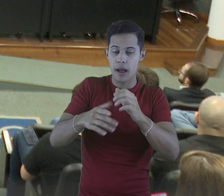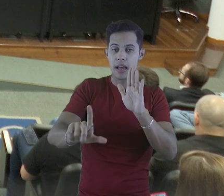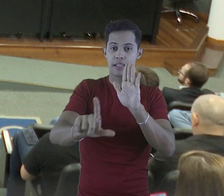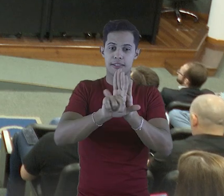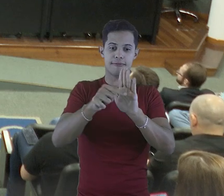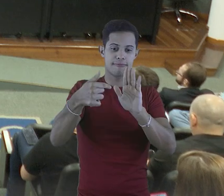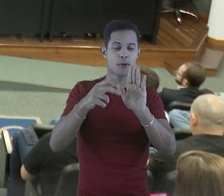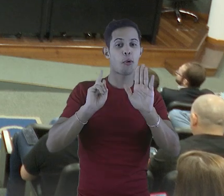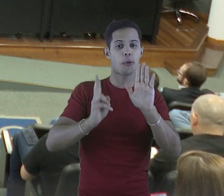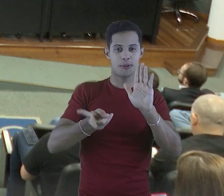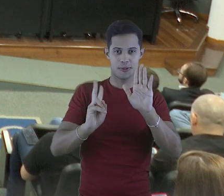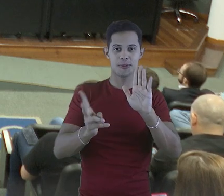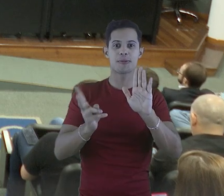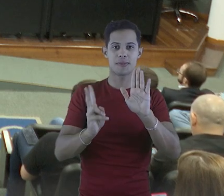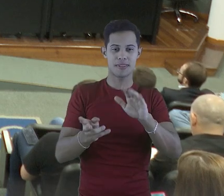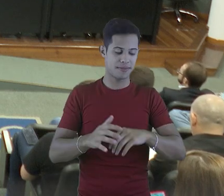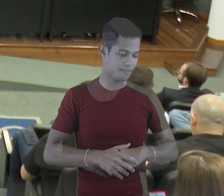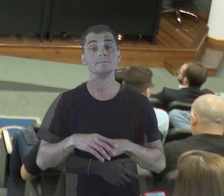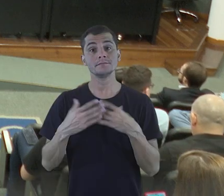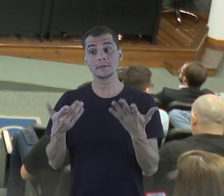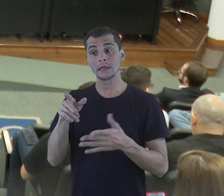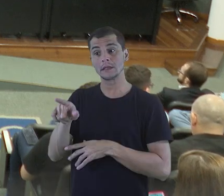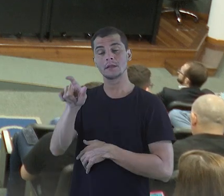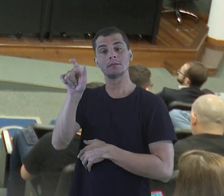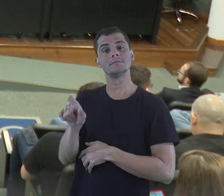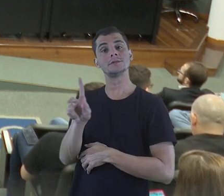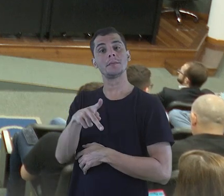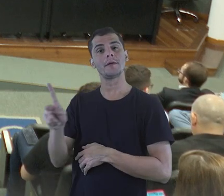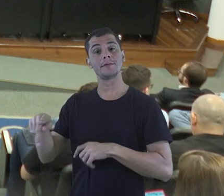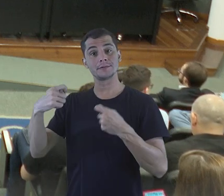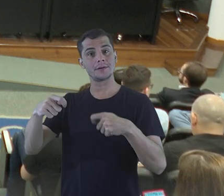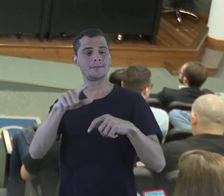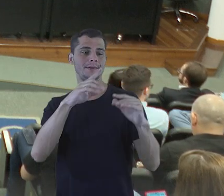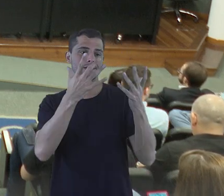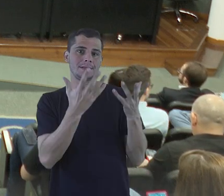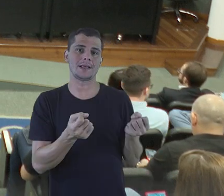ainda assim com esse tratamento porque é um dado sensível entende